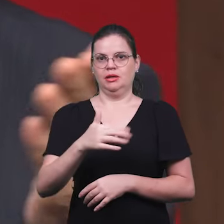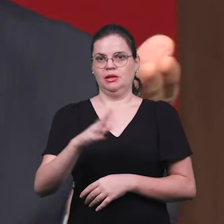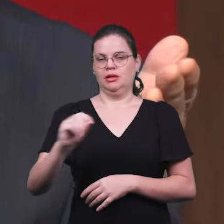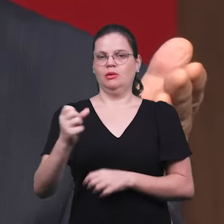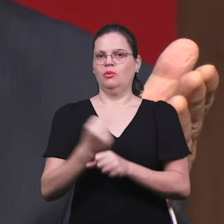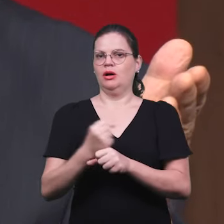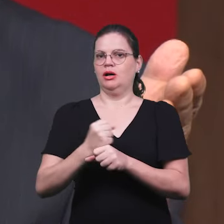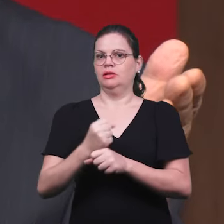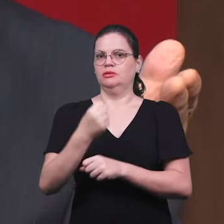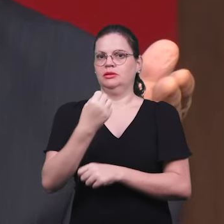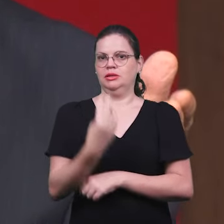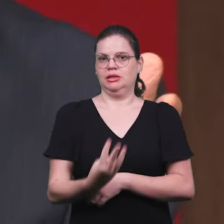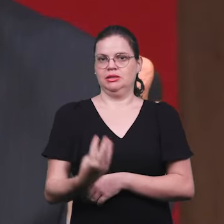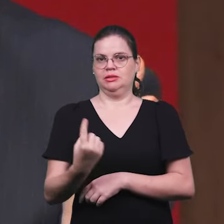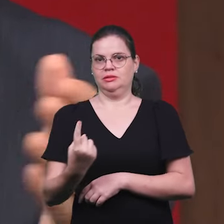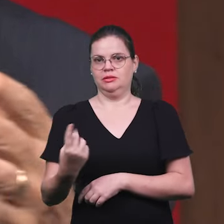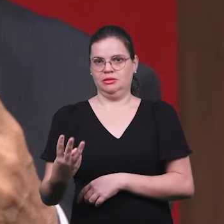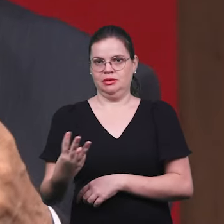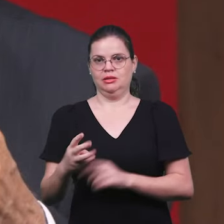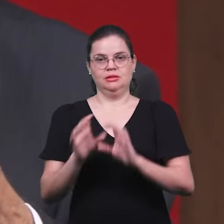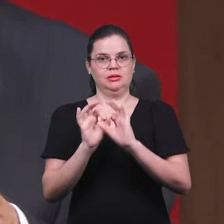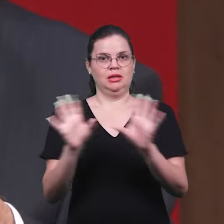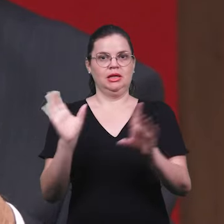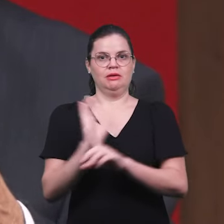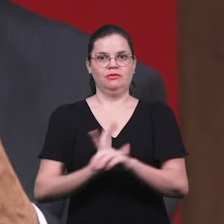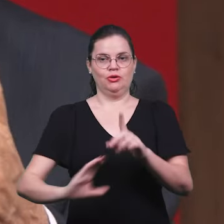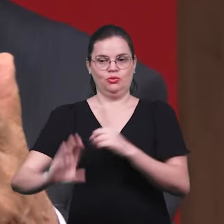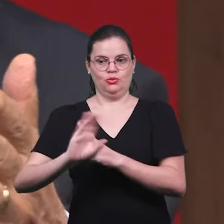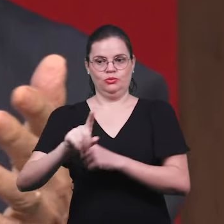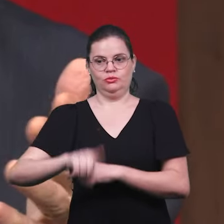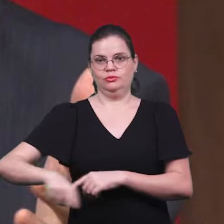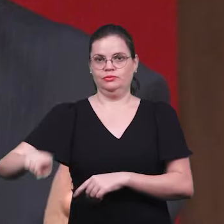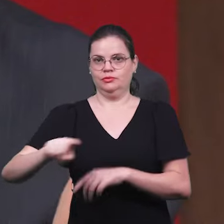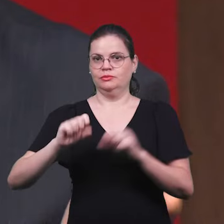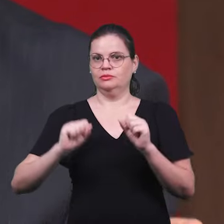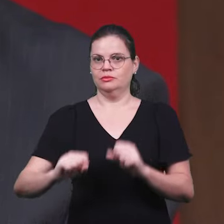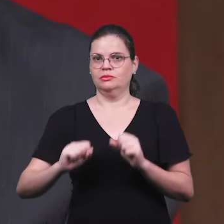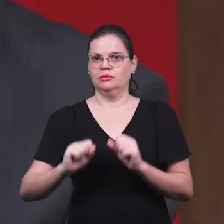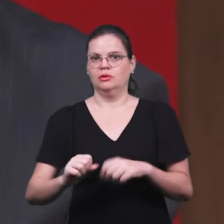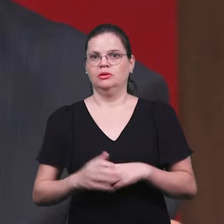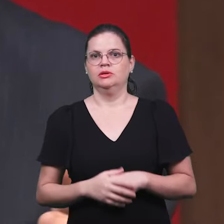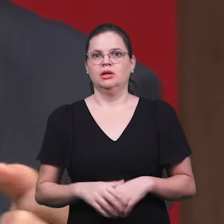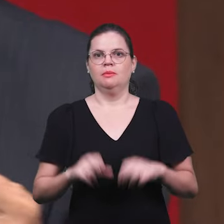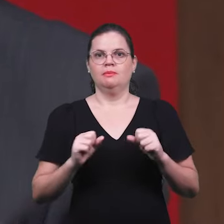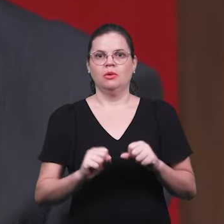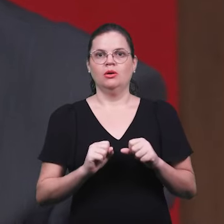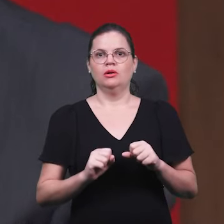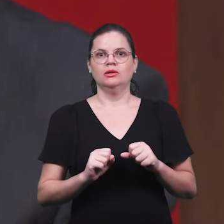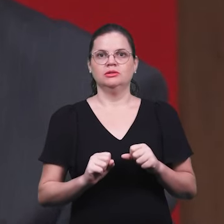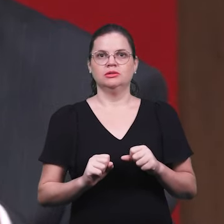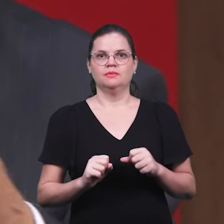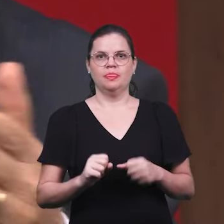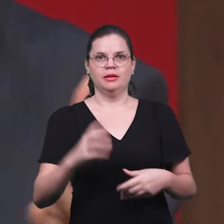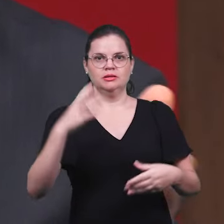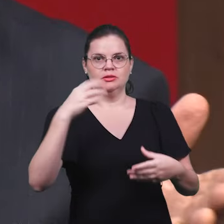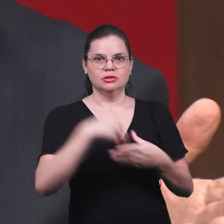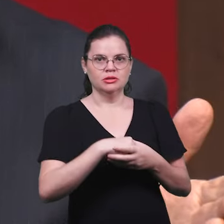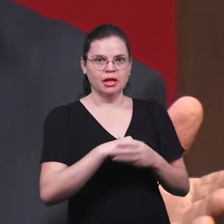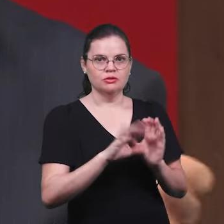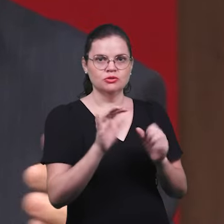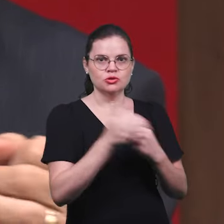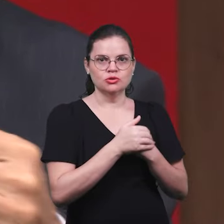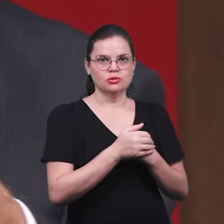ele declara liberdade de culto. Ou seja, os cristãos podiam sair das catacumbas, não precisavam se